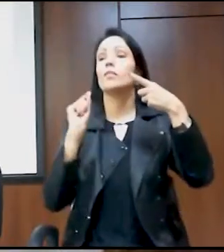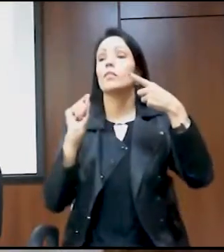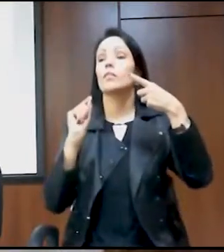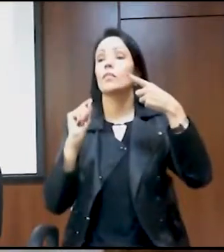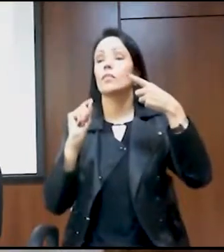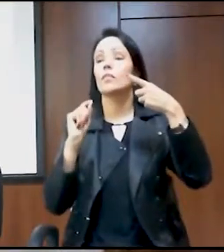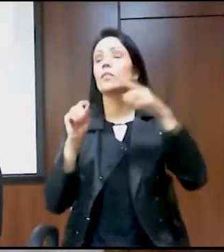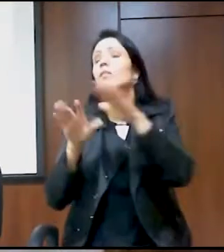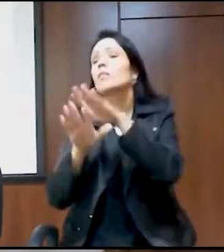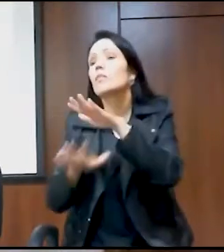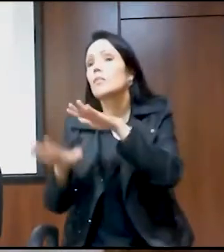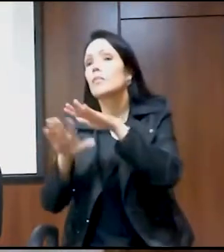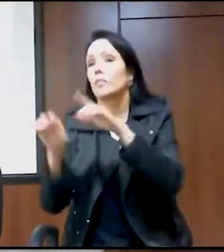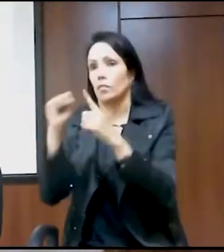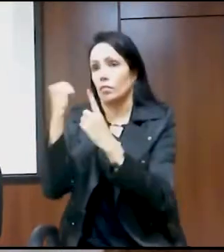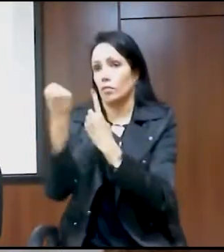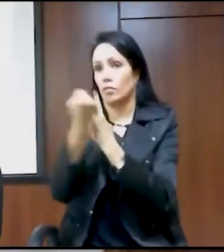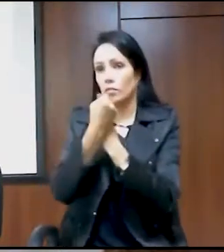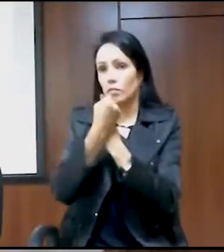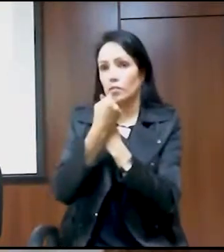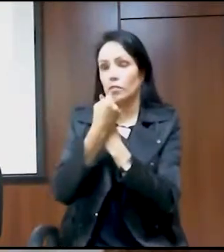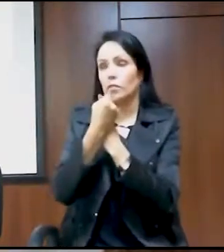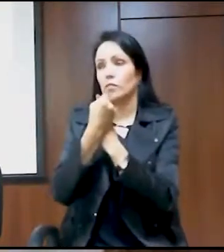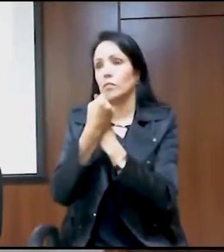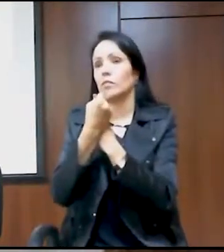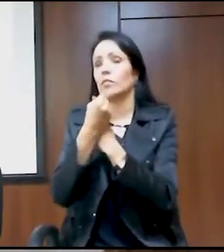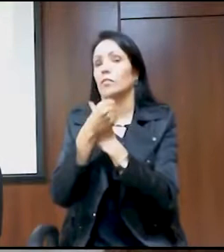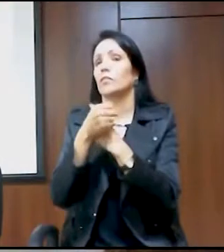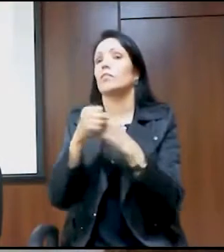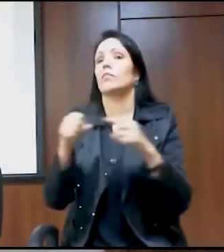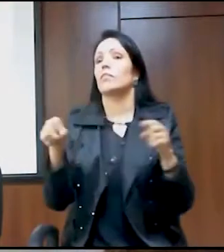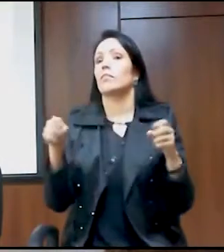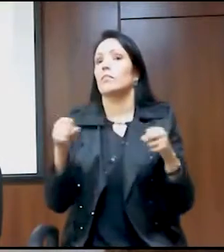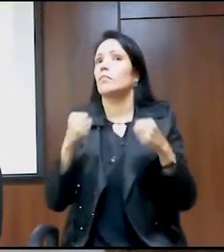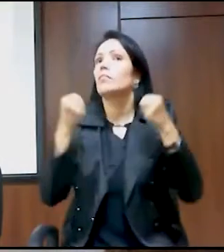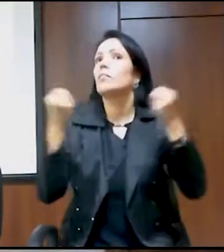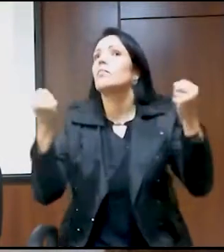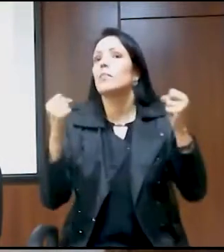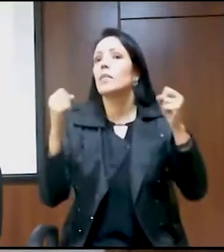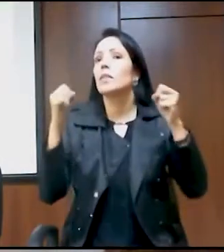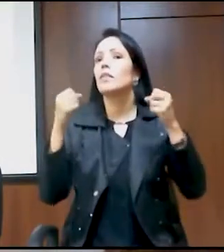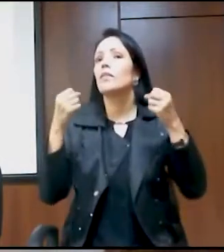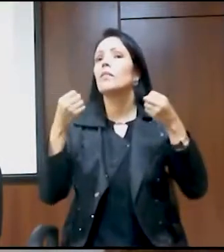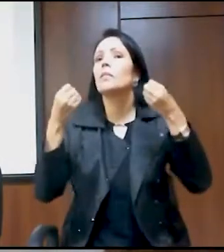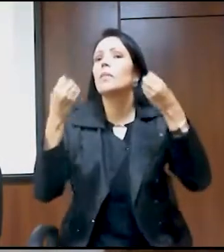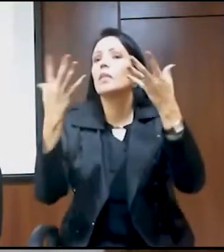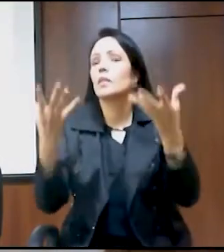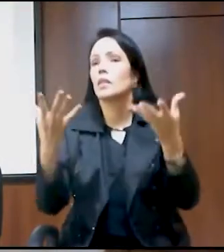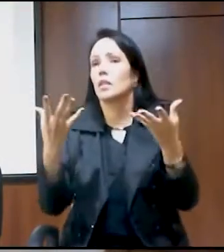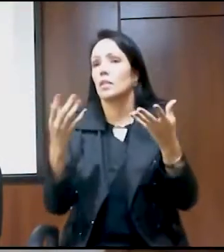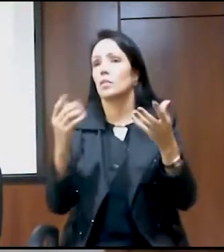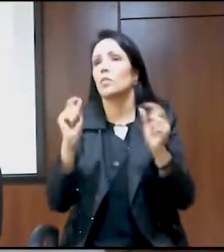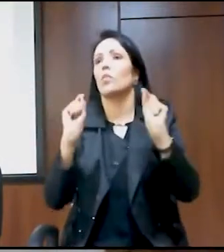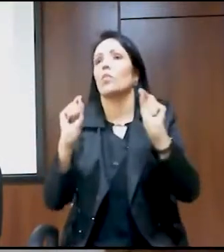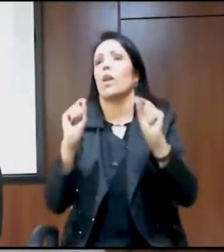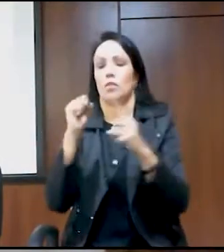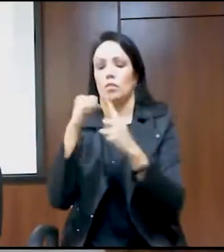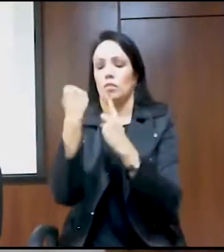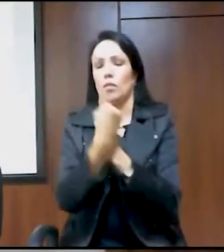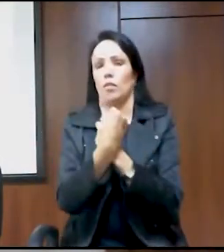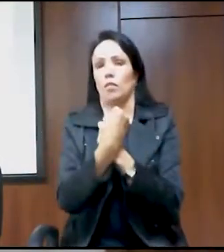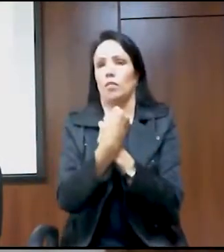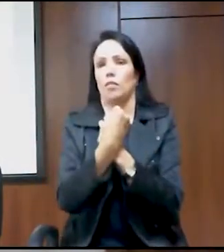a vulnerabilidade social, ela é uma expressão da questão social. Ela não pode, de forma